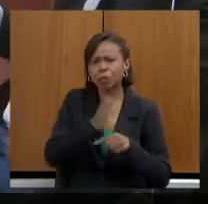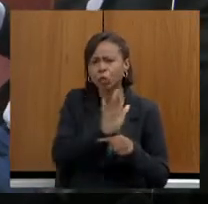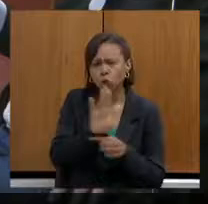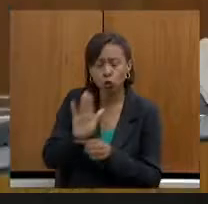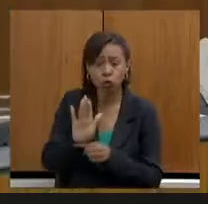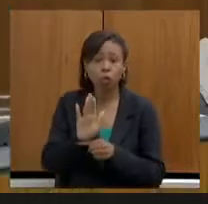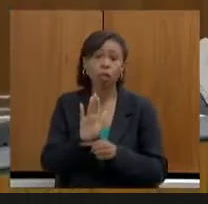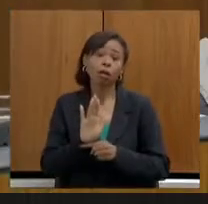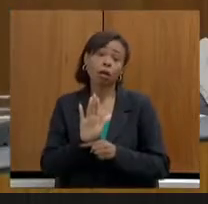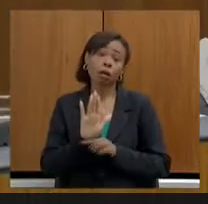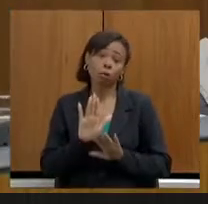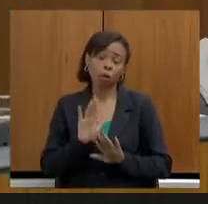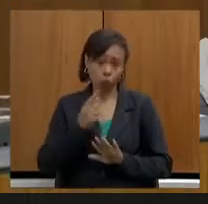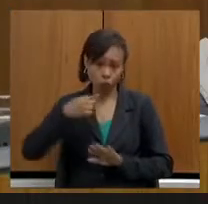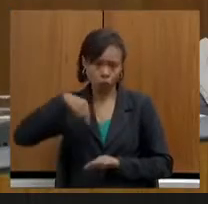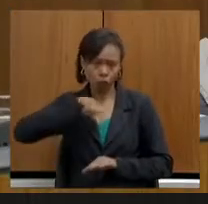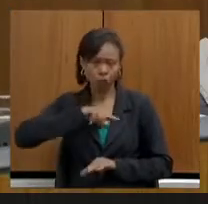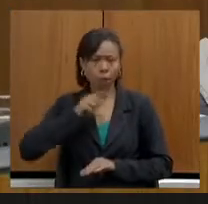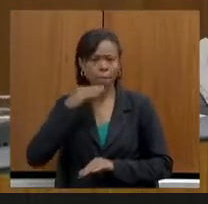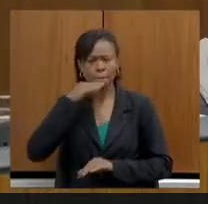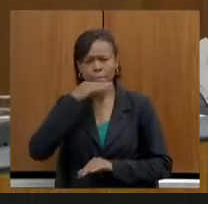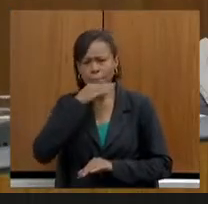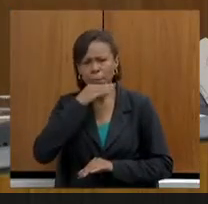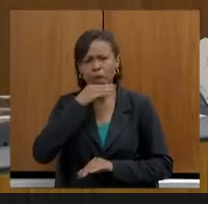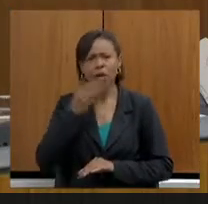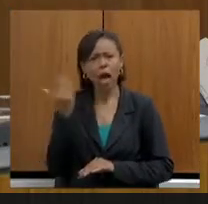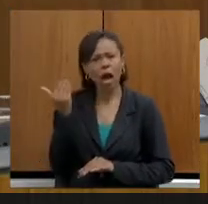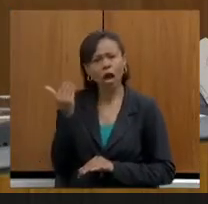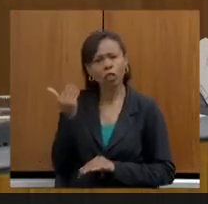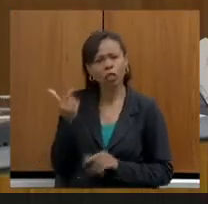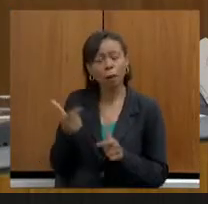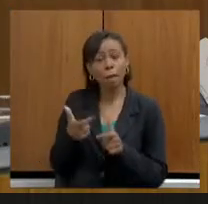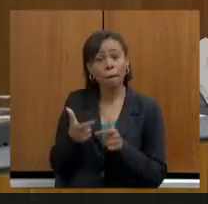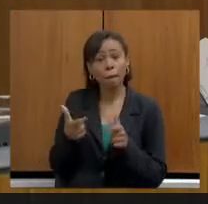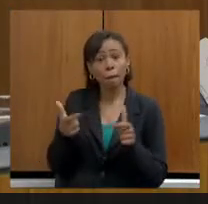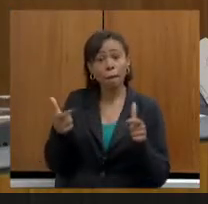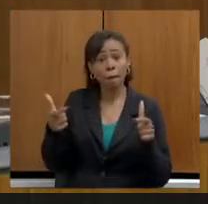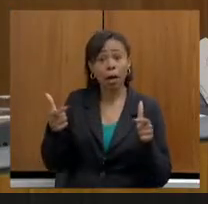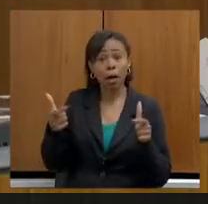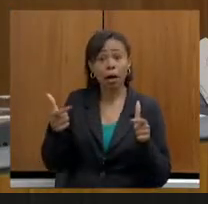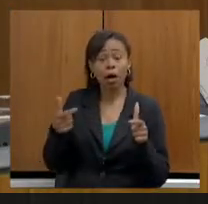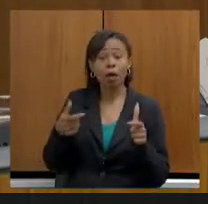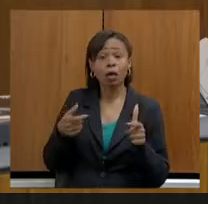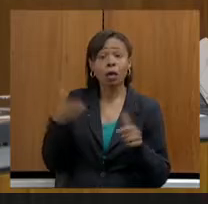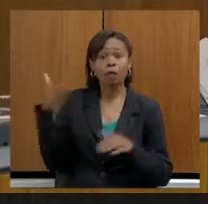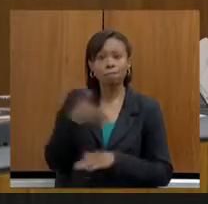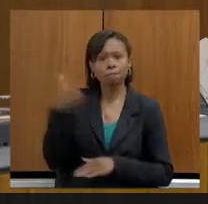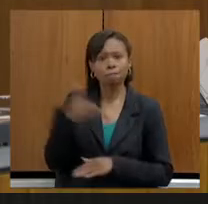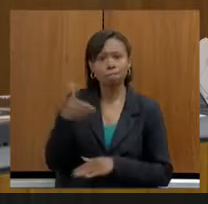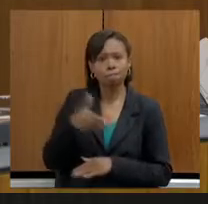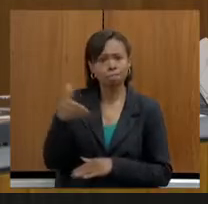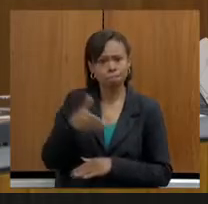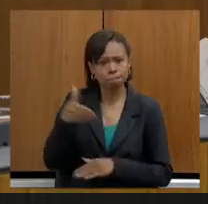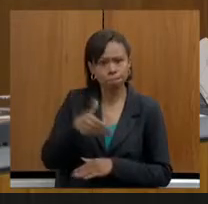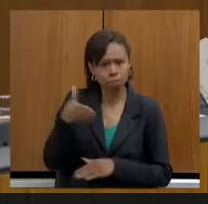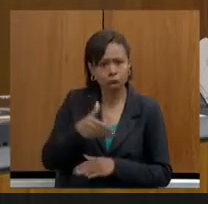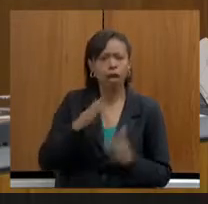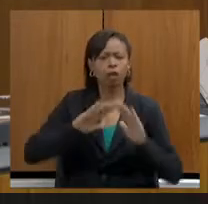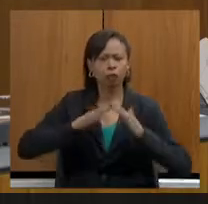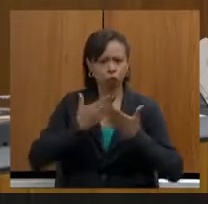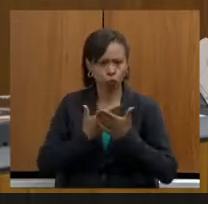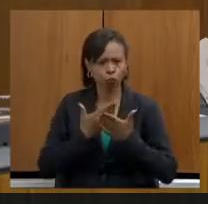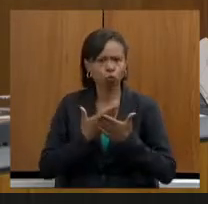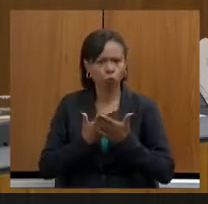não foi à toa claro que a gente percebeu no momento do aumento né da da obrigatoriedade da frequência né nas escolas